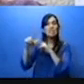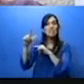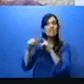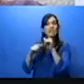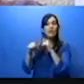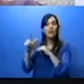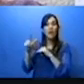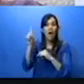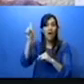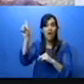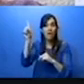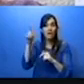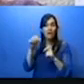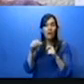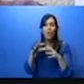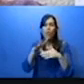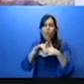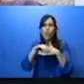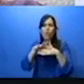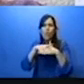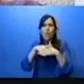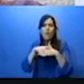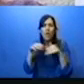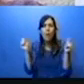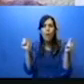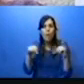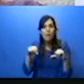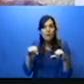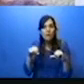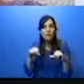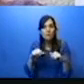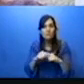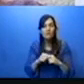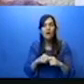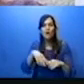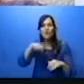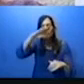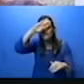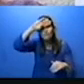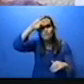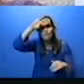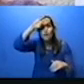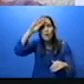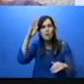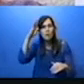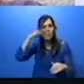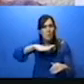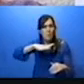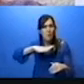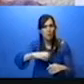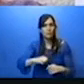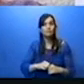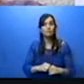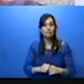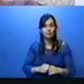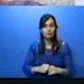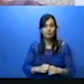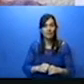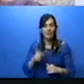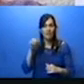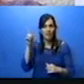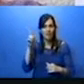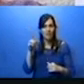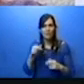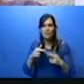carrapato que pode transmitir uma doença muito agressiva para os seres humanos, que é a febre maculosa. Esse carrapato ele ataca vários